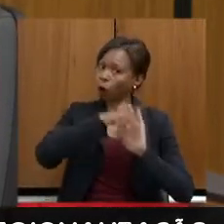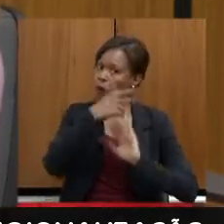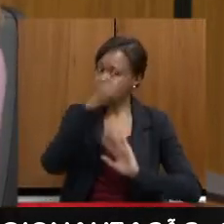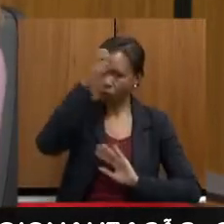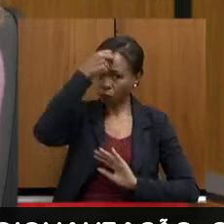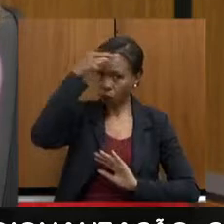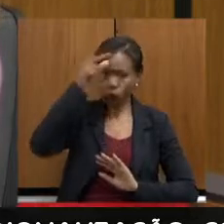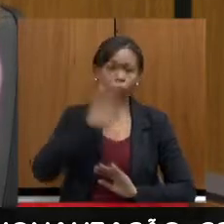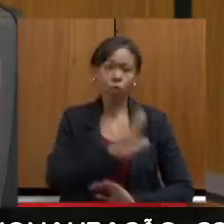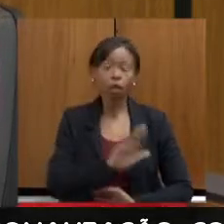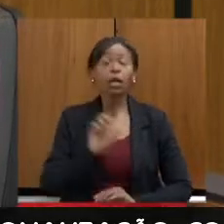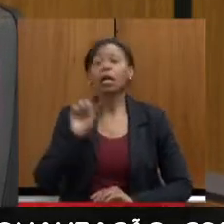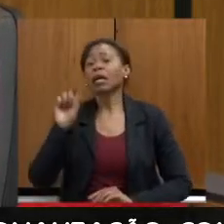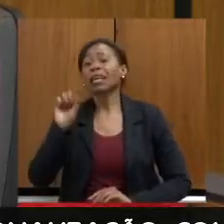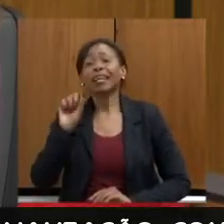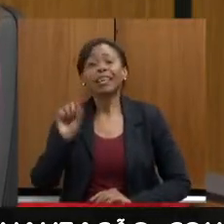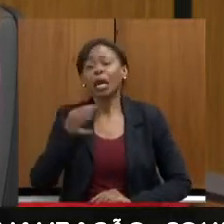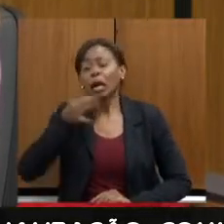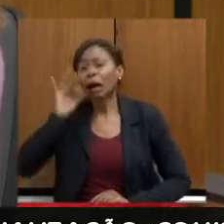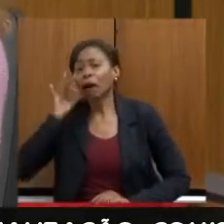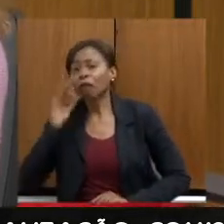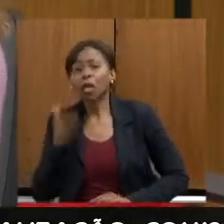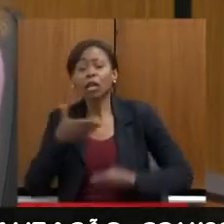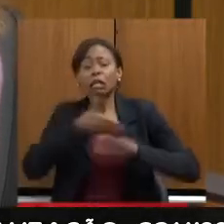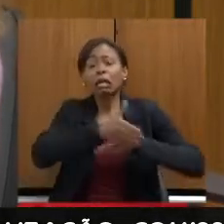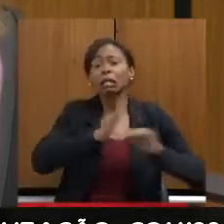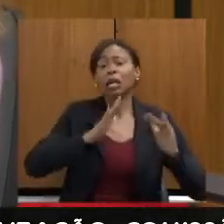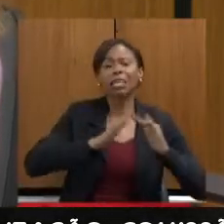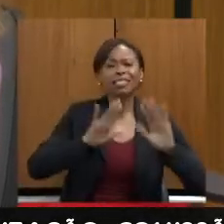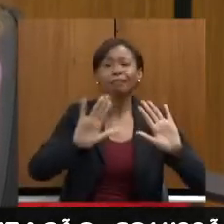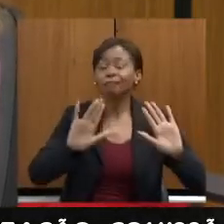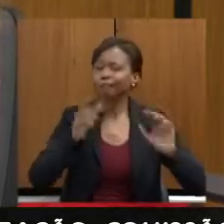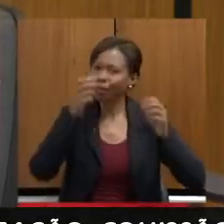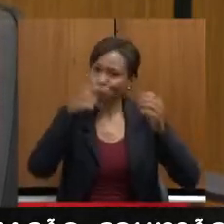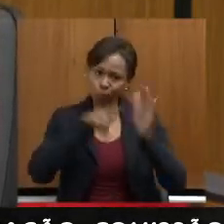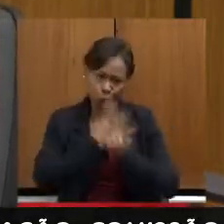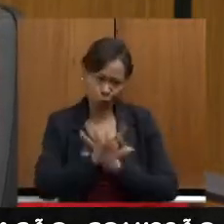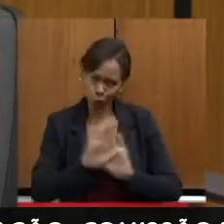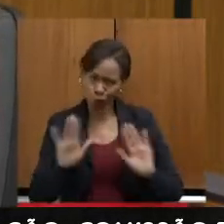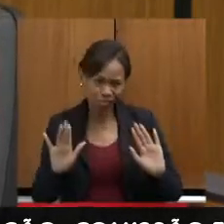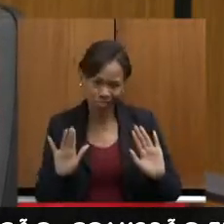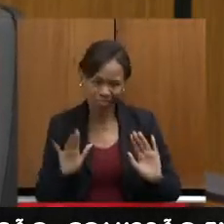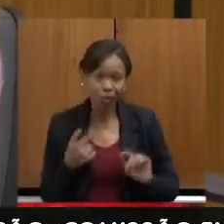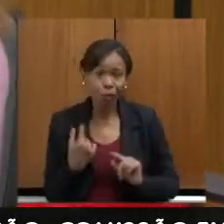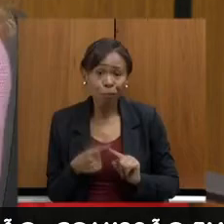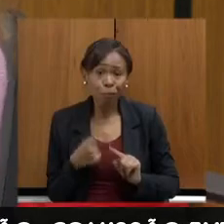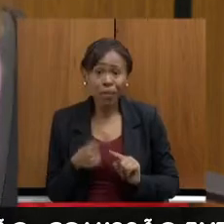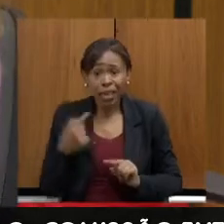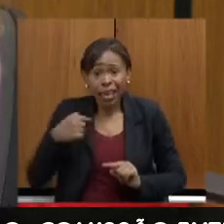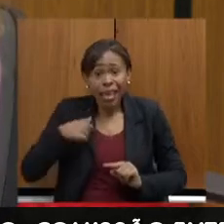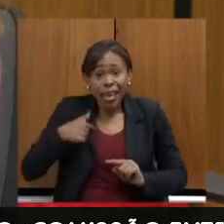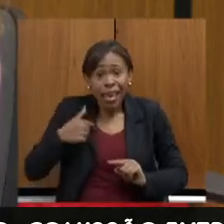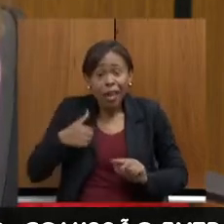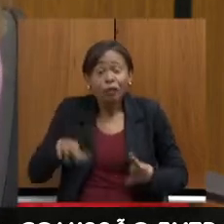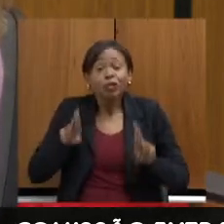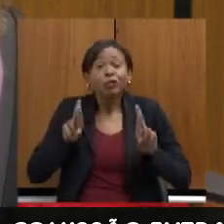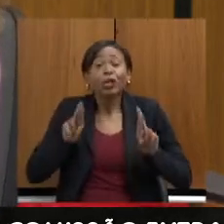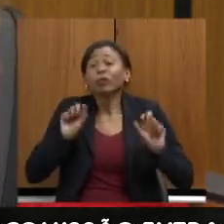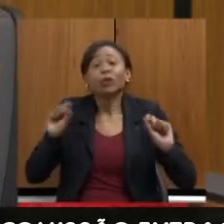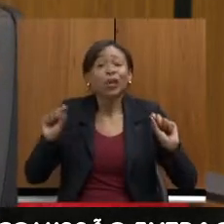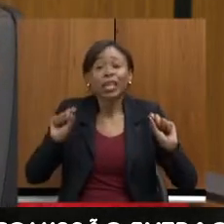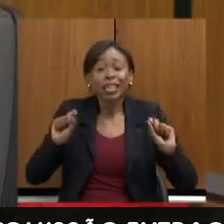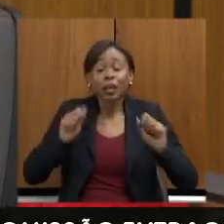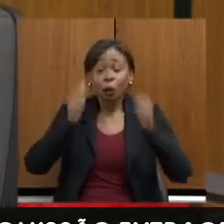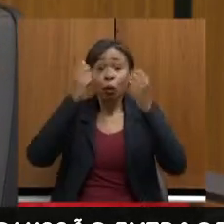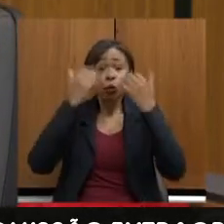questão de quem tomou café na casa de quem não deu uma treino nesse debate porque eu faço os processos públicos eu